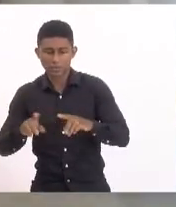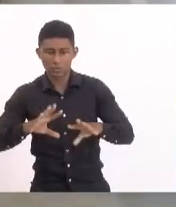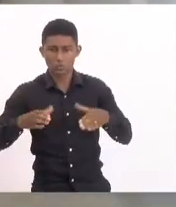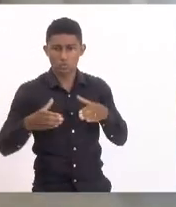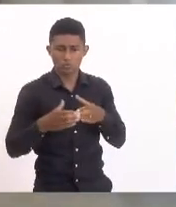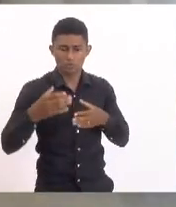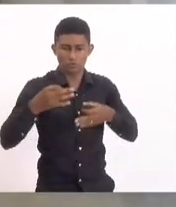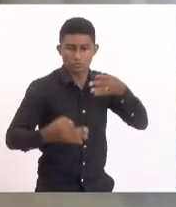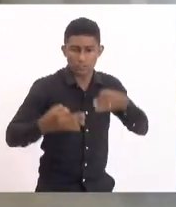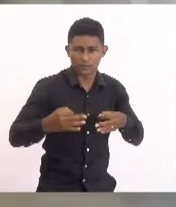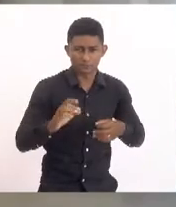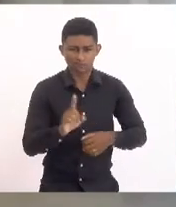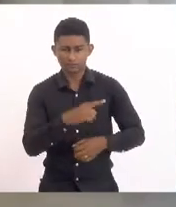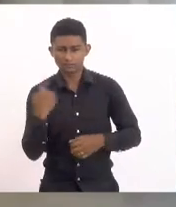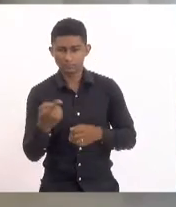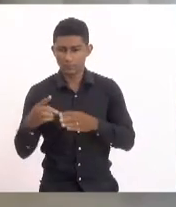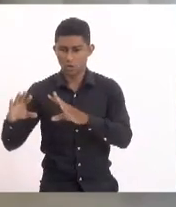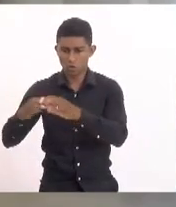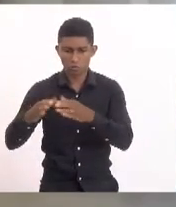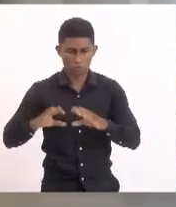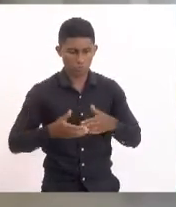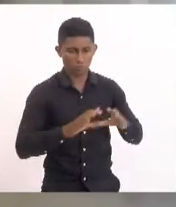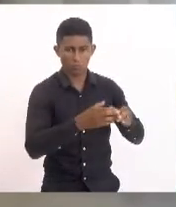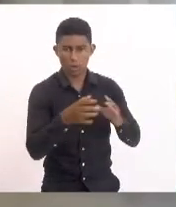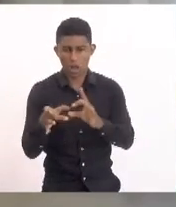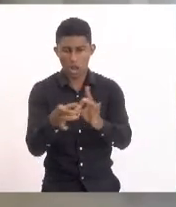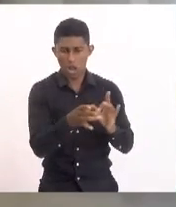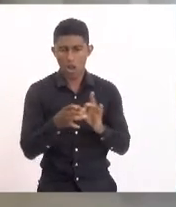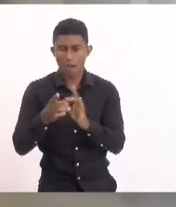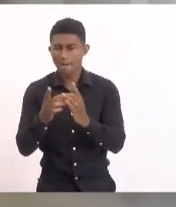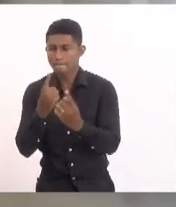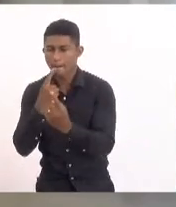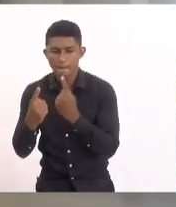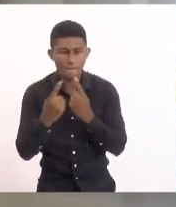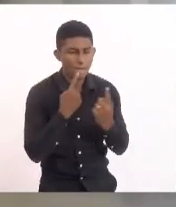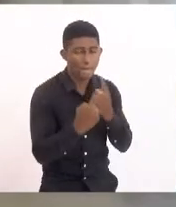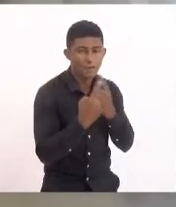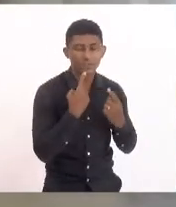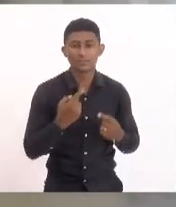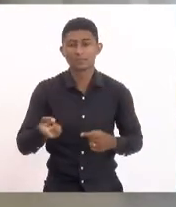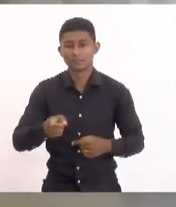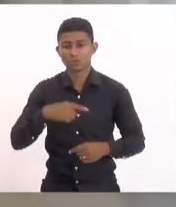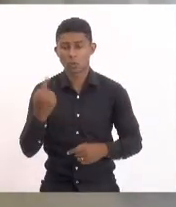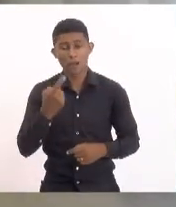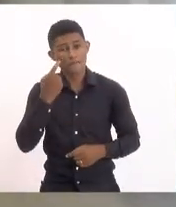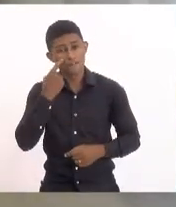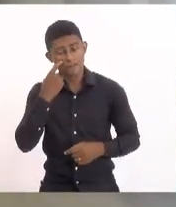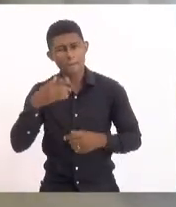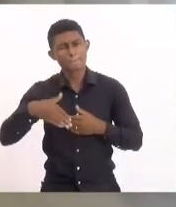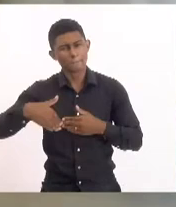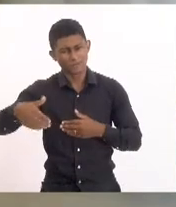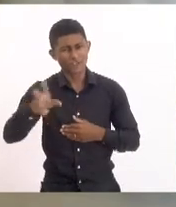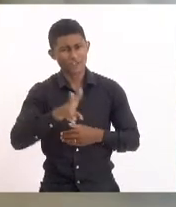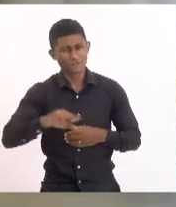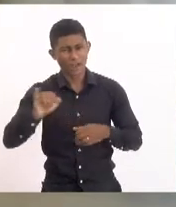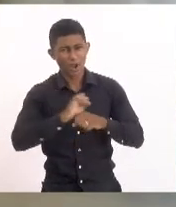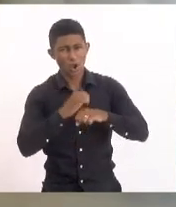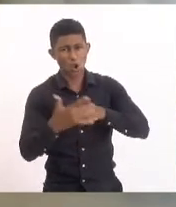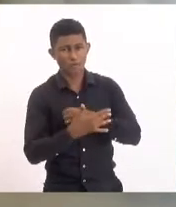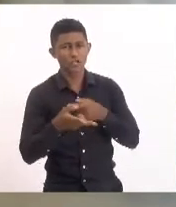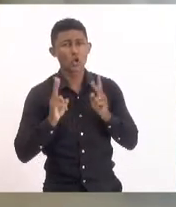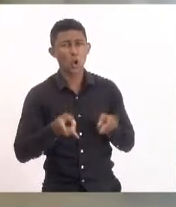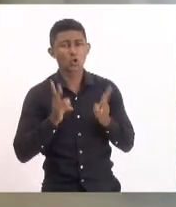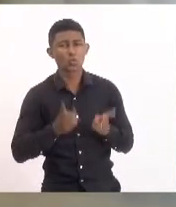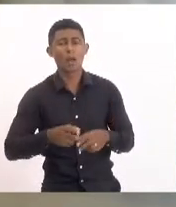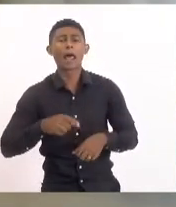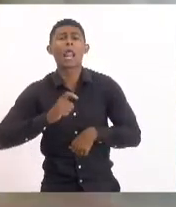para que a gente dê uma contribuição que seja um balizador, para que a gente não sabe quanto tempo ainda vamos conviver com essa pandemia ou